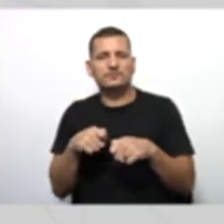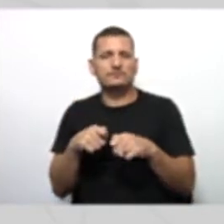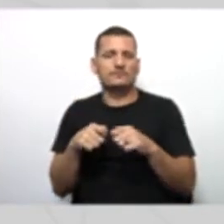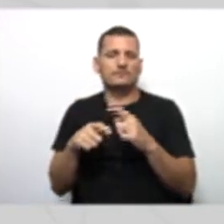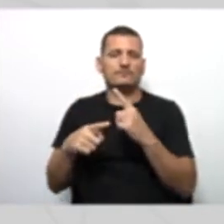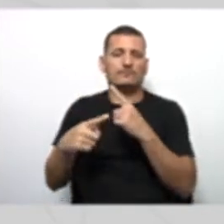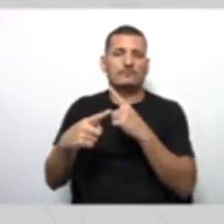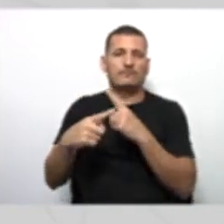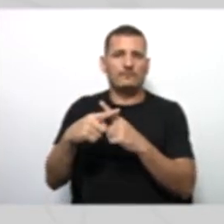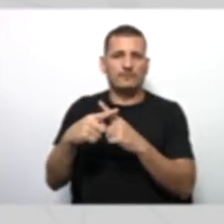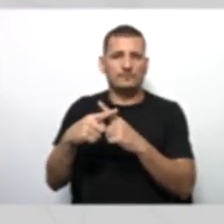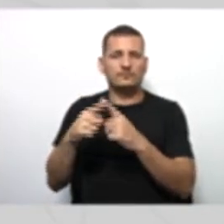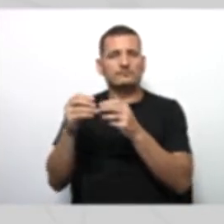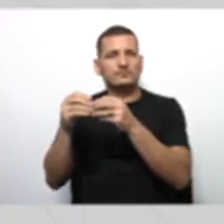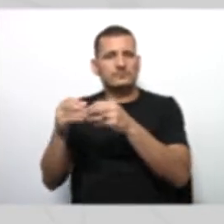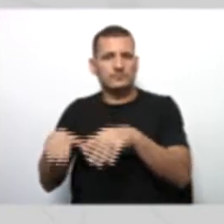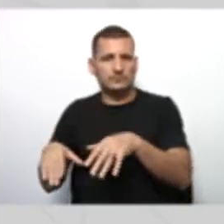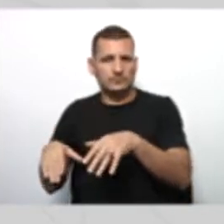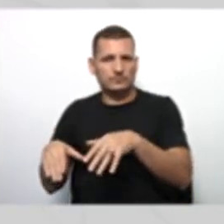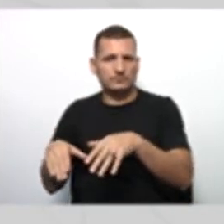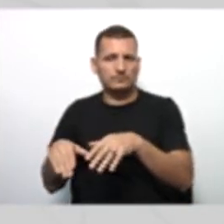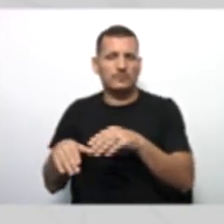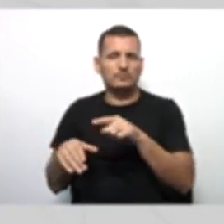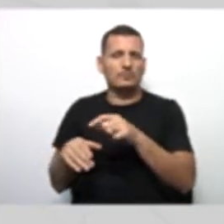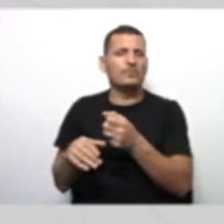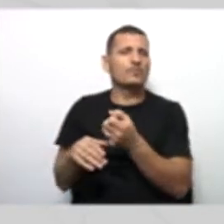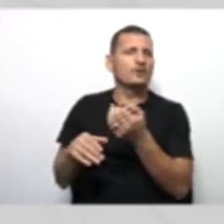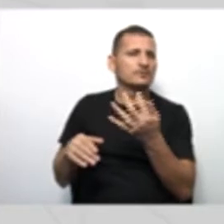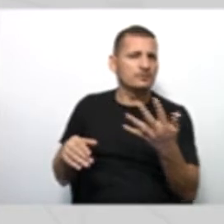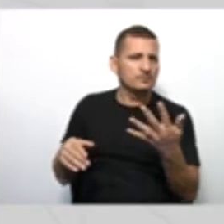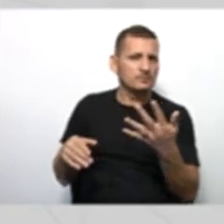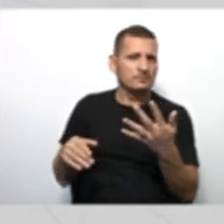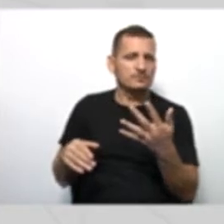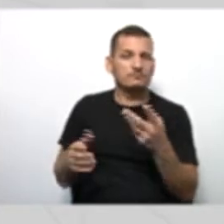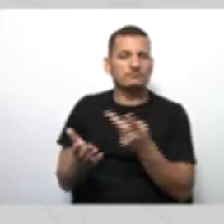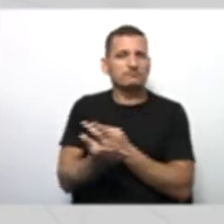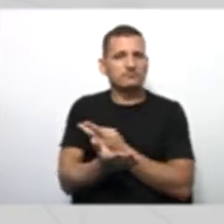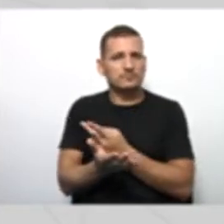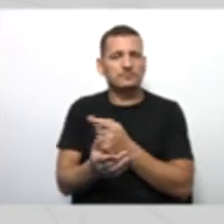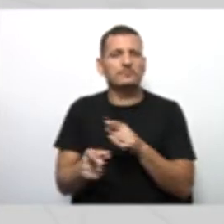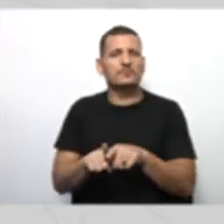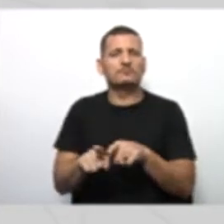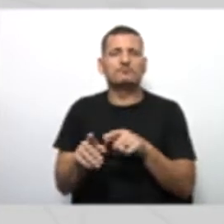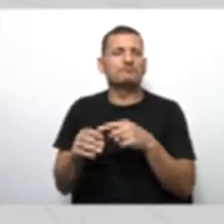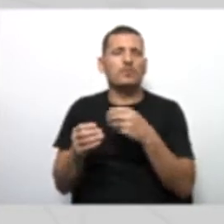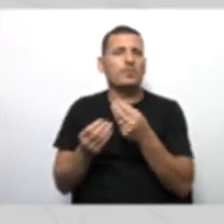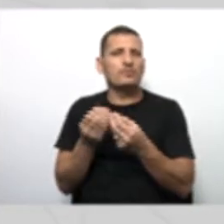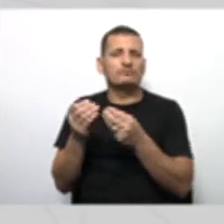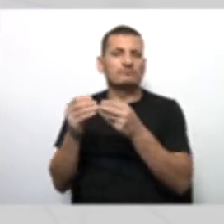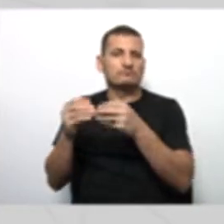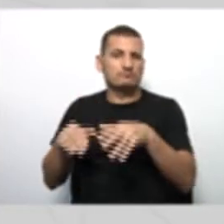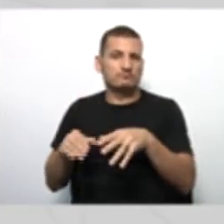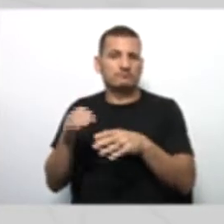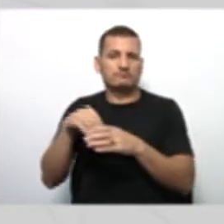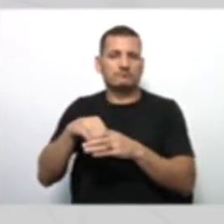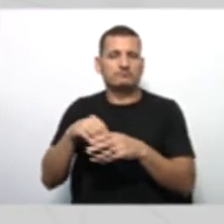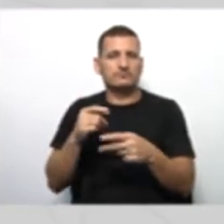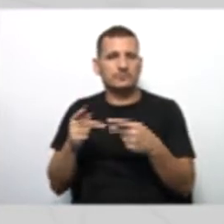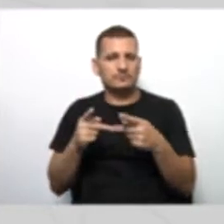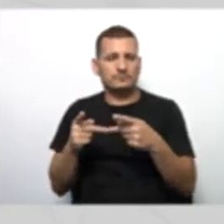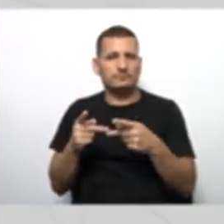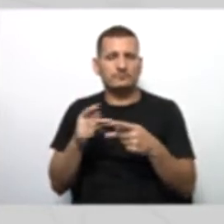tá? Quantas vezes aquilo pode acontecer e qual o impacto que isso vai gerar dentro do meu projeto. Se vai